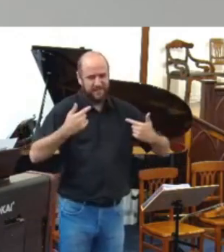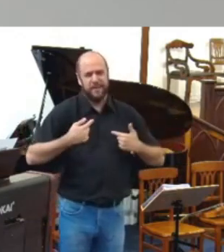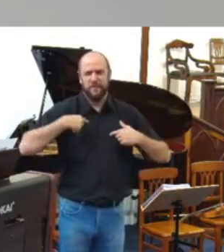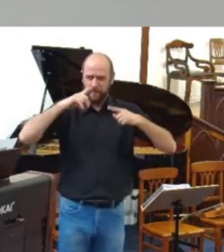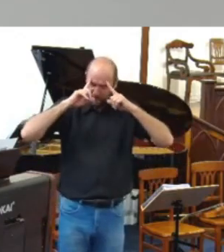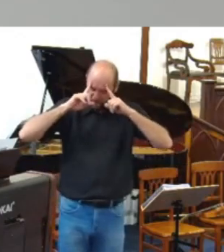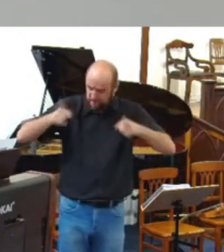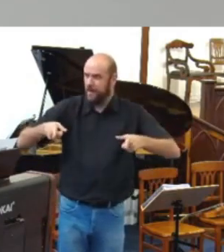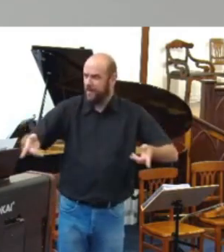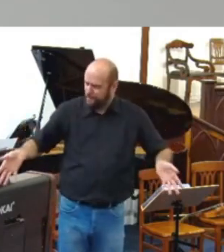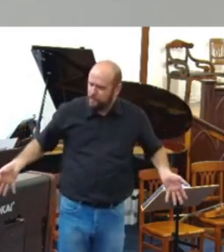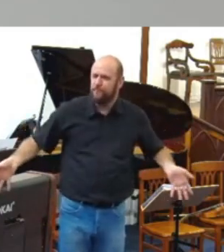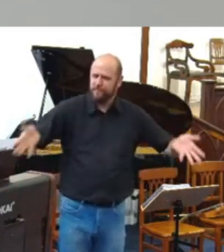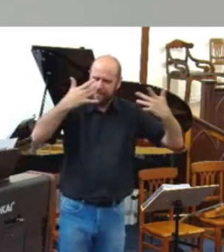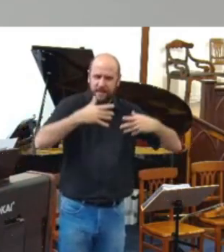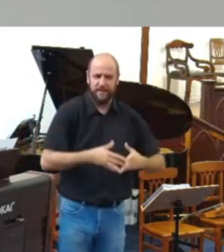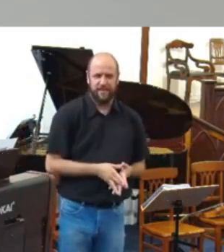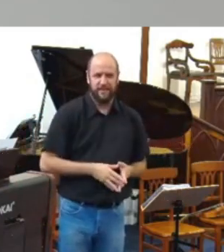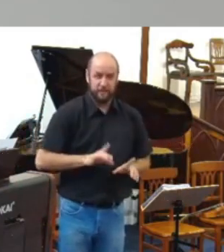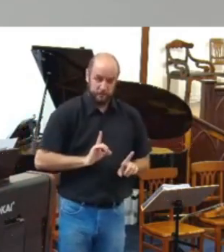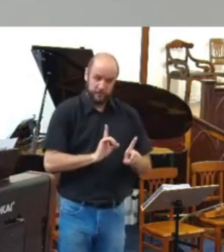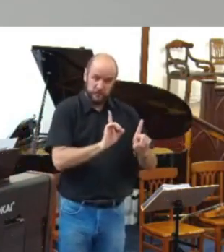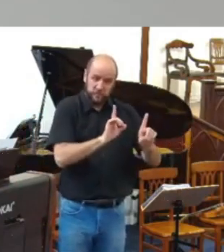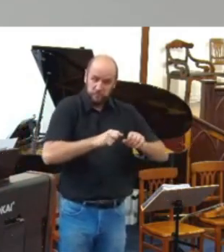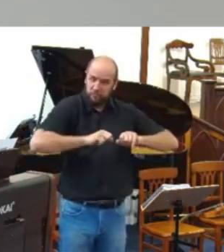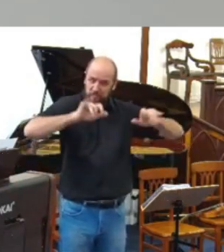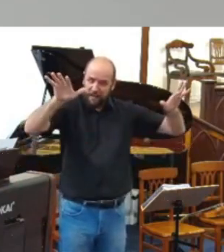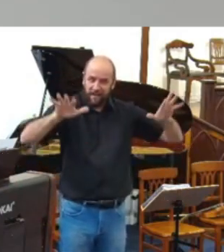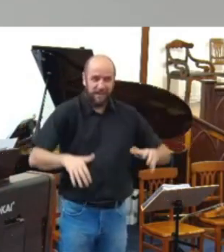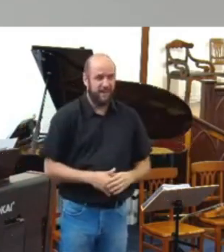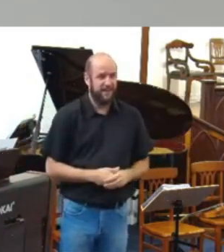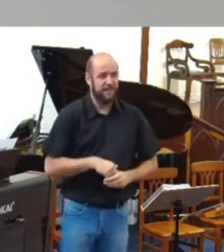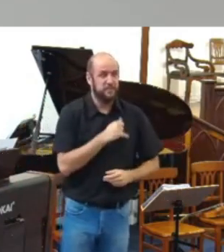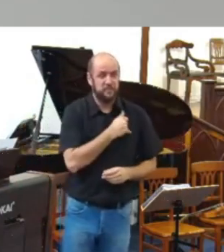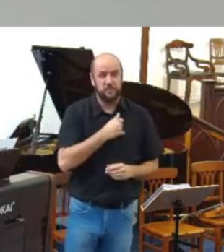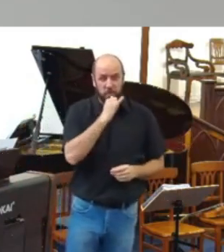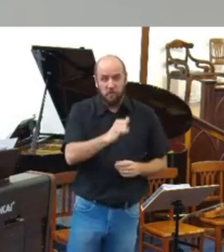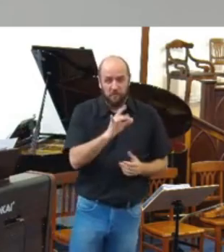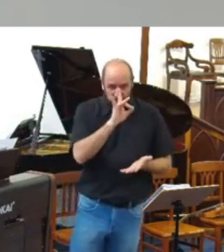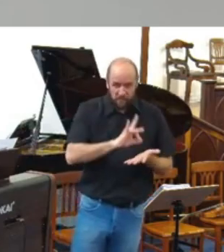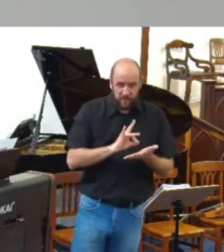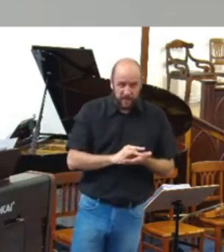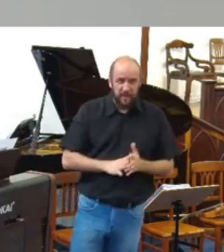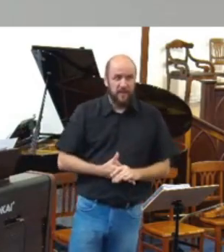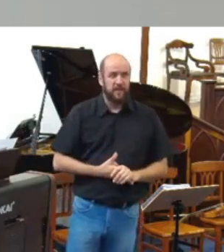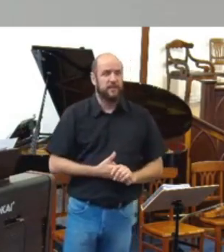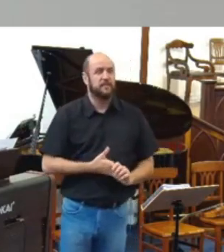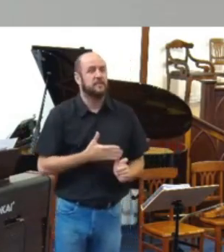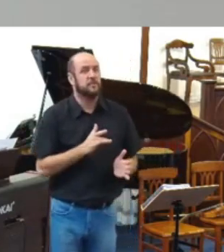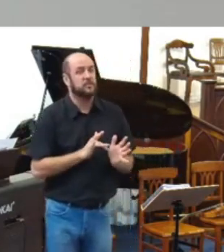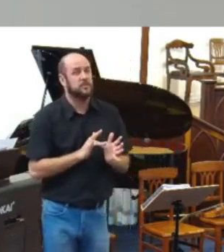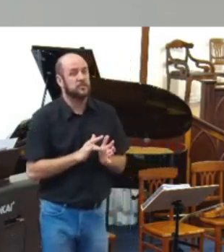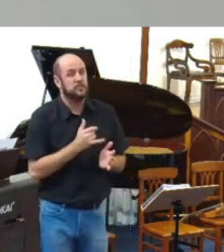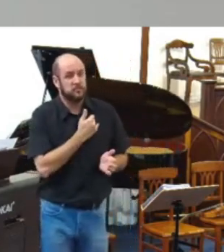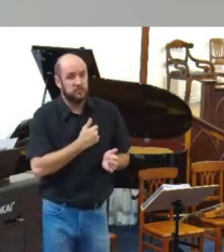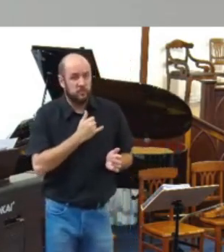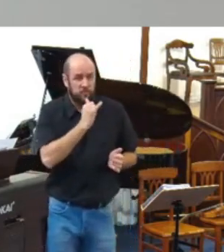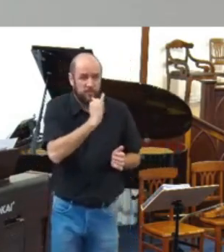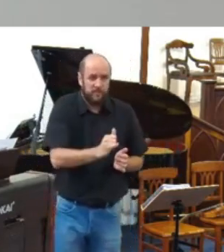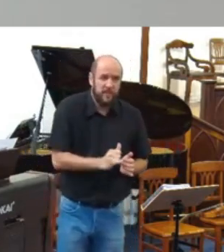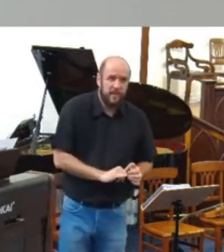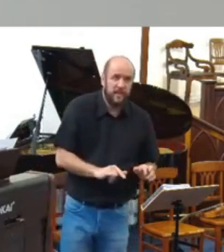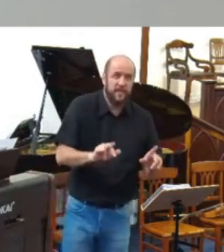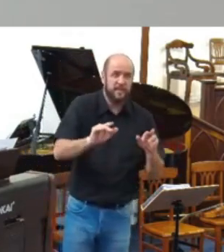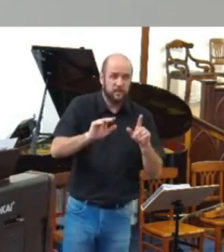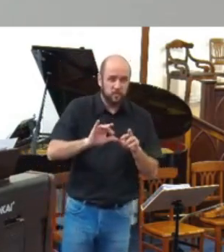vos envio aos discípulos. Veja, em João 17 mesmo, Jesus disse: assim como